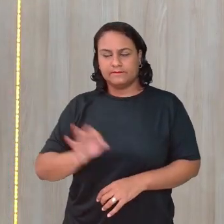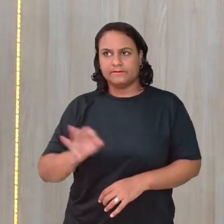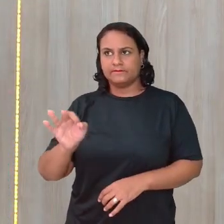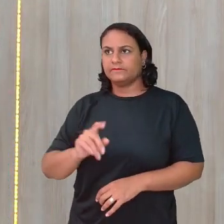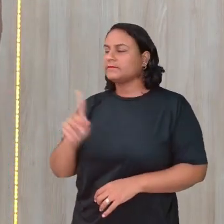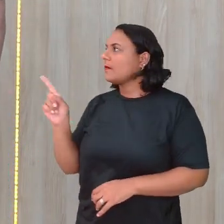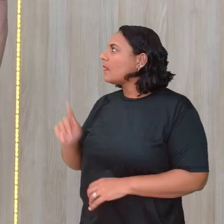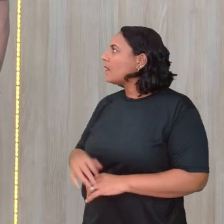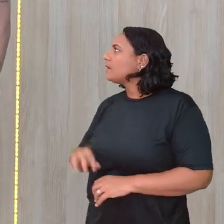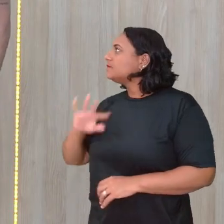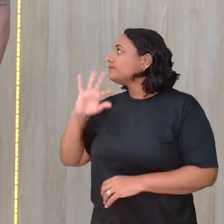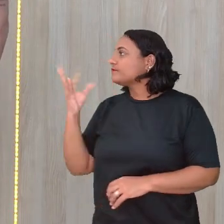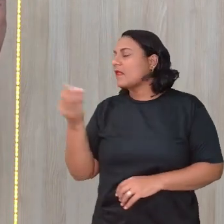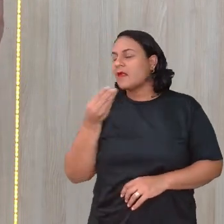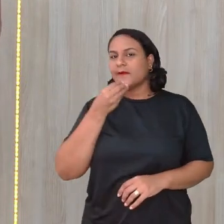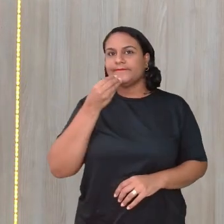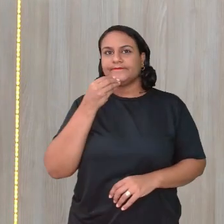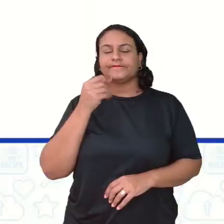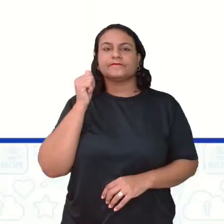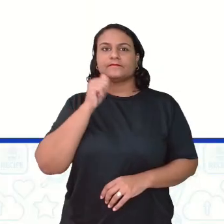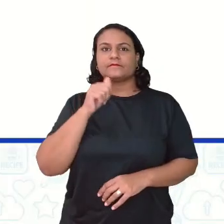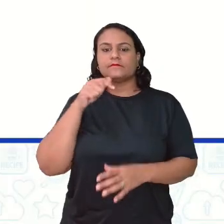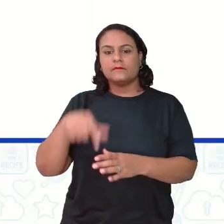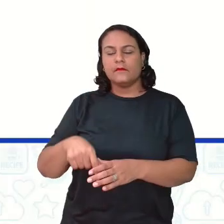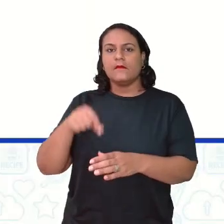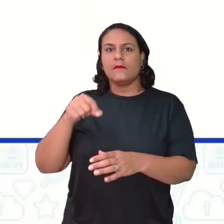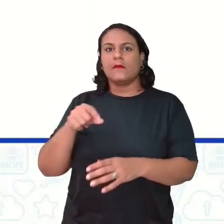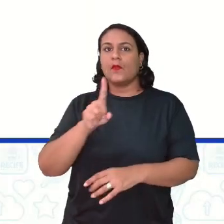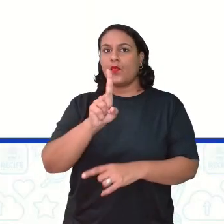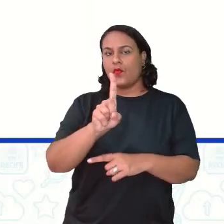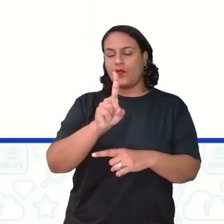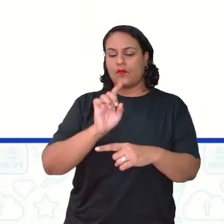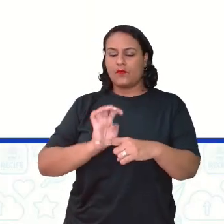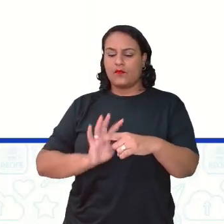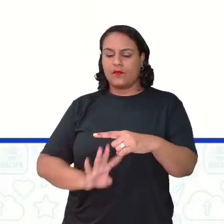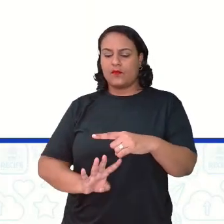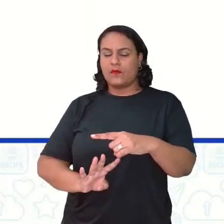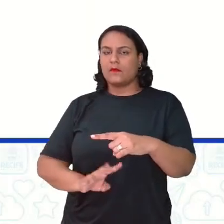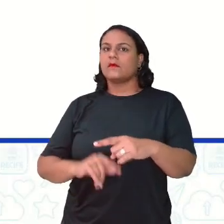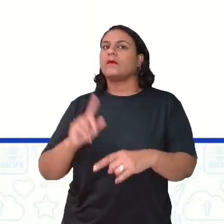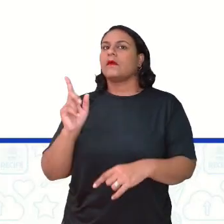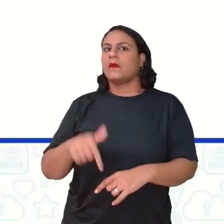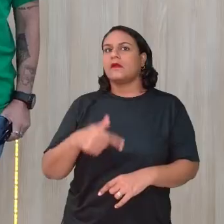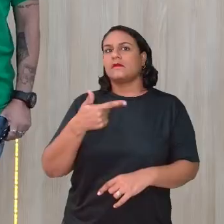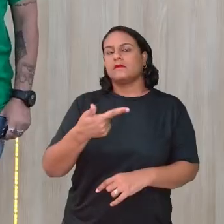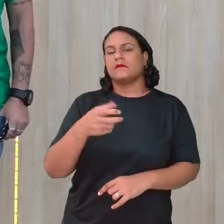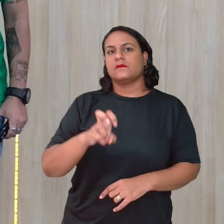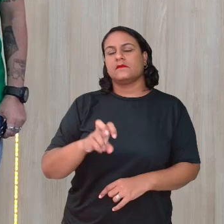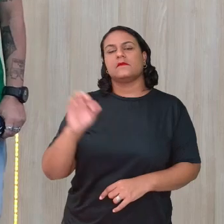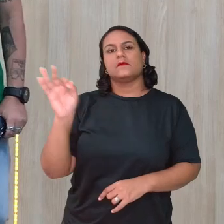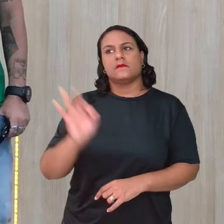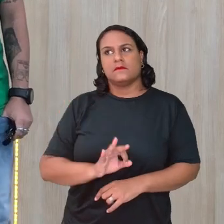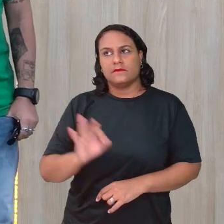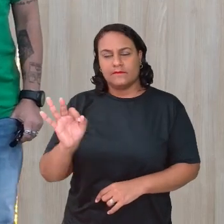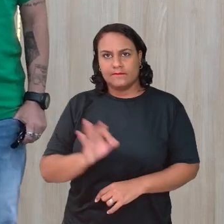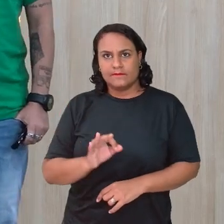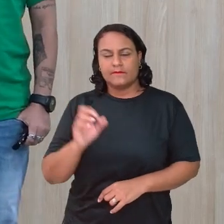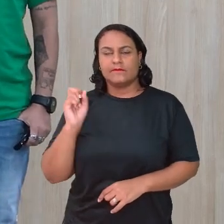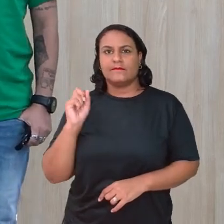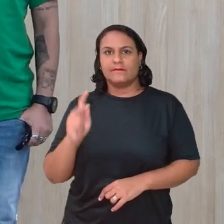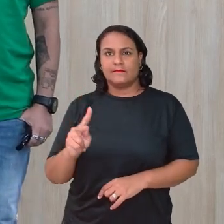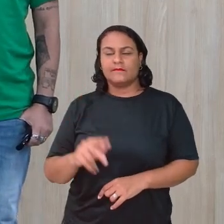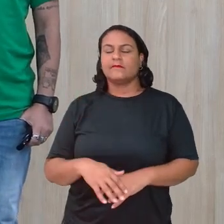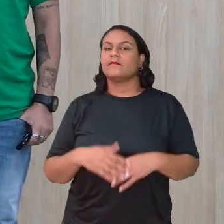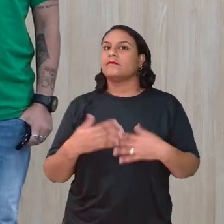dessa garota ser a sorteada é de 1 para 4, ou seja, é de 25%, tá certo?